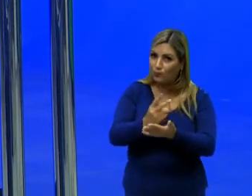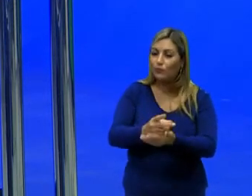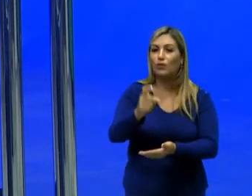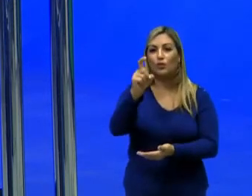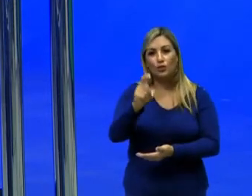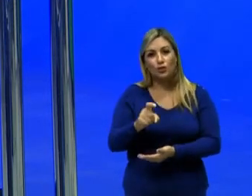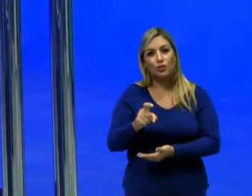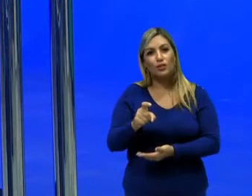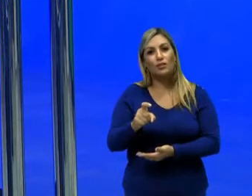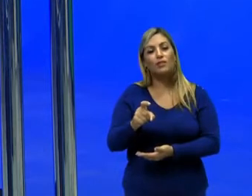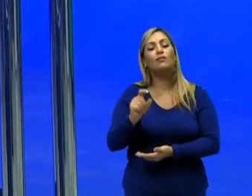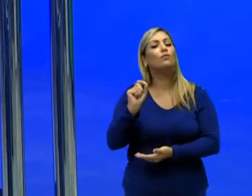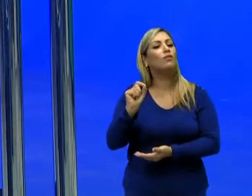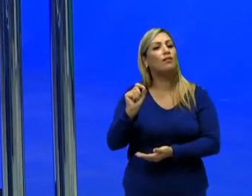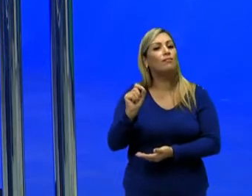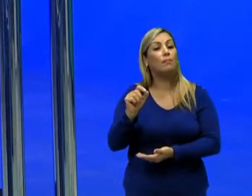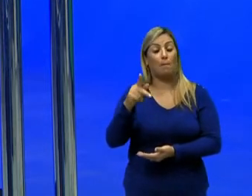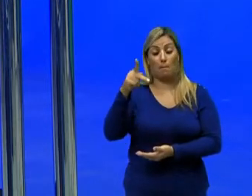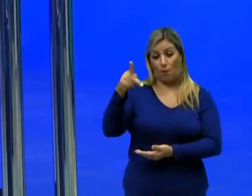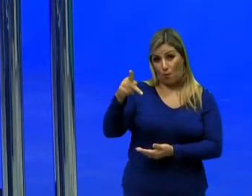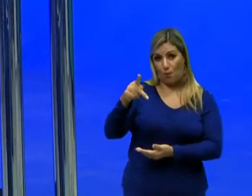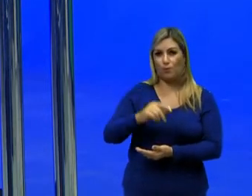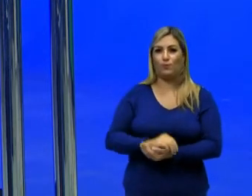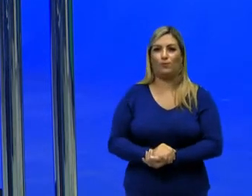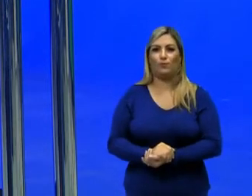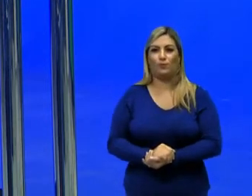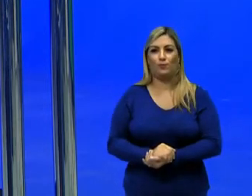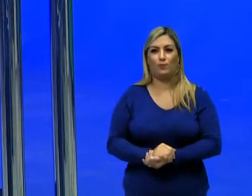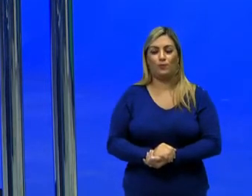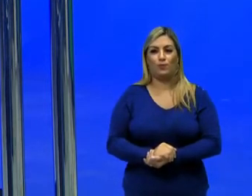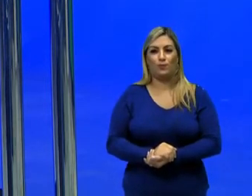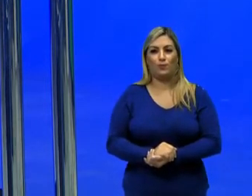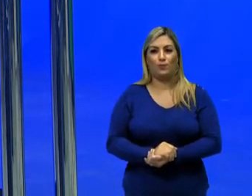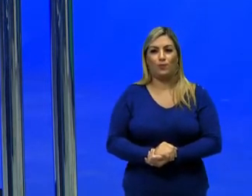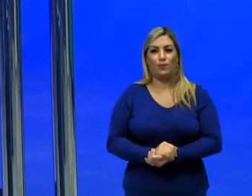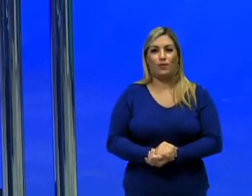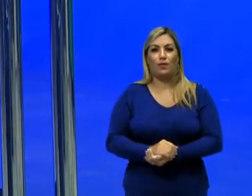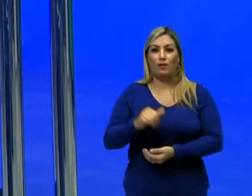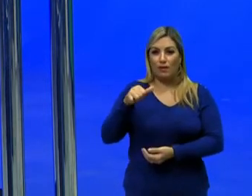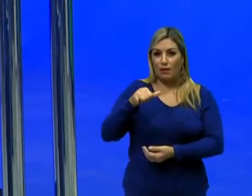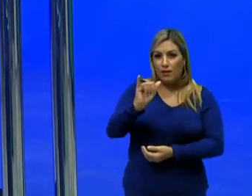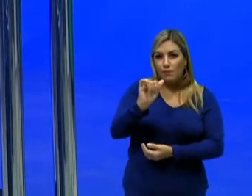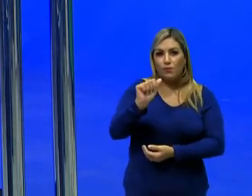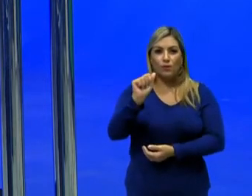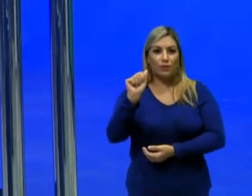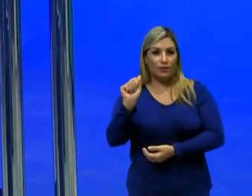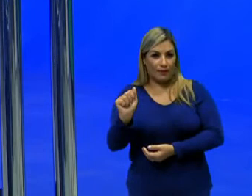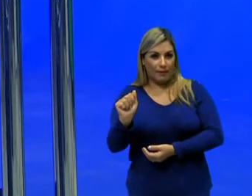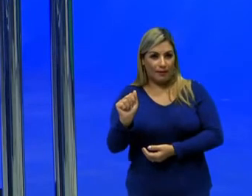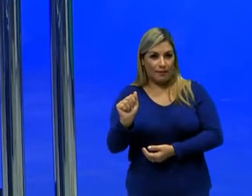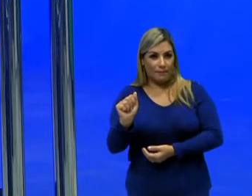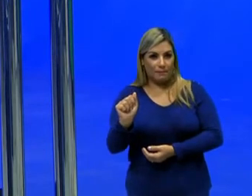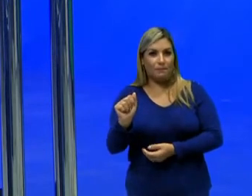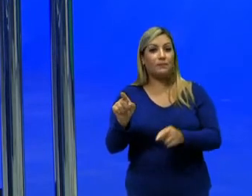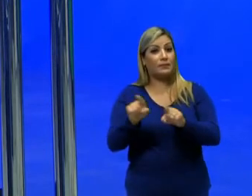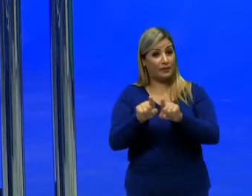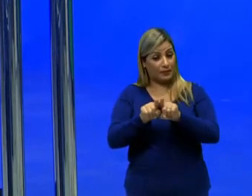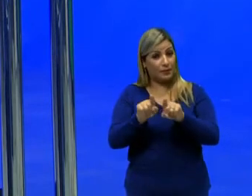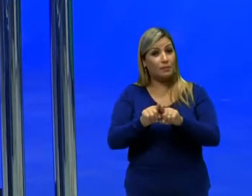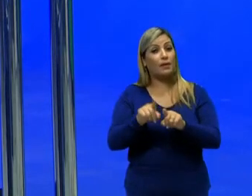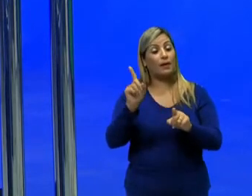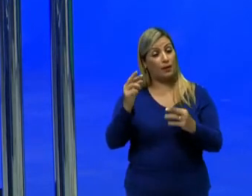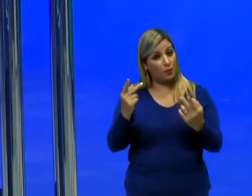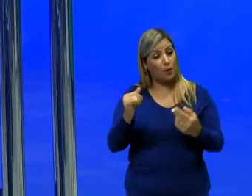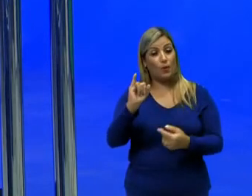x mesmo número de prótons belleza y e a tão y e a também